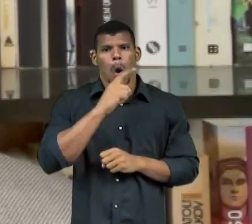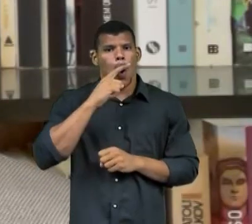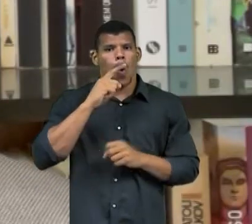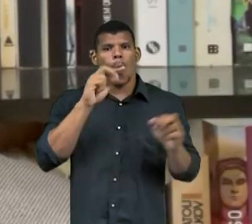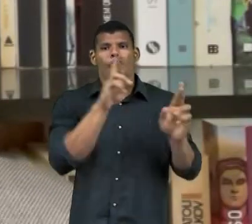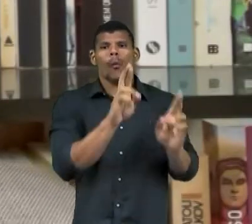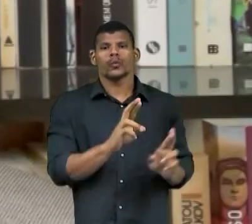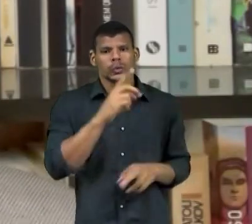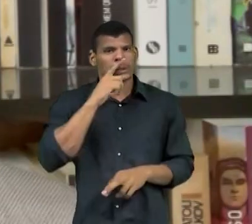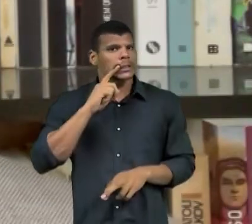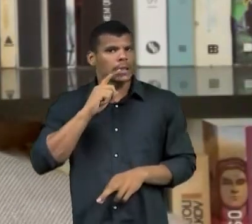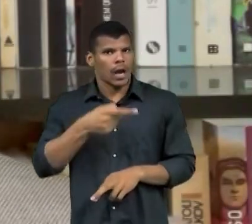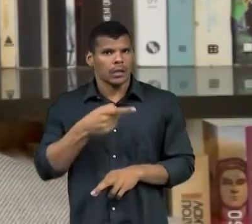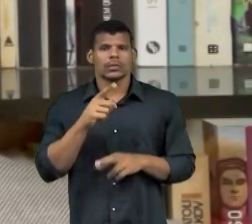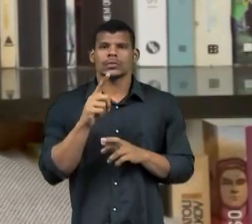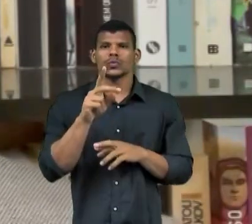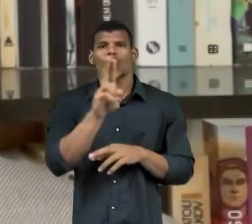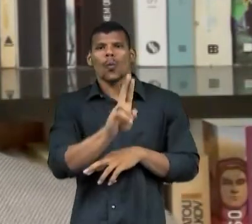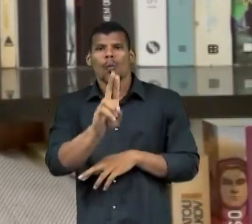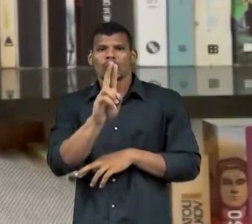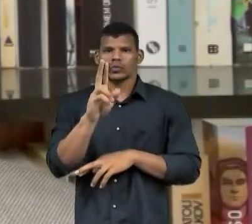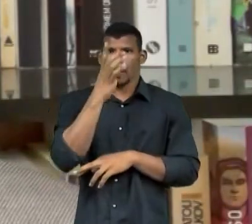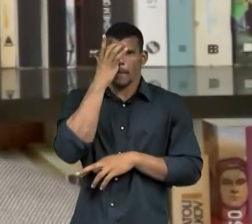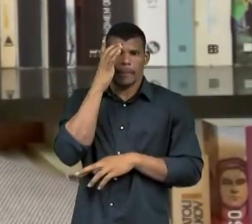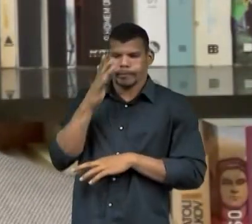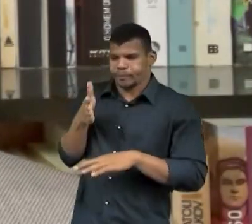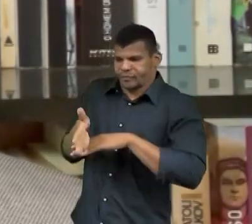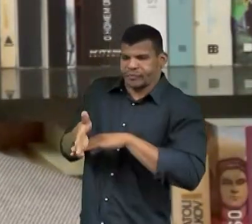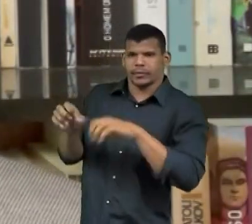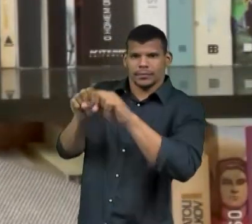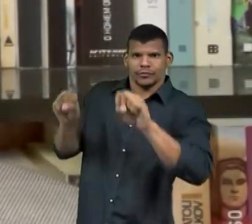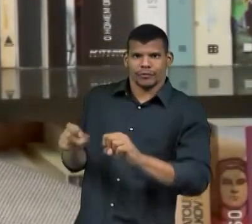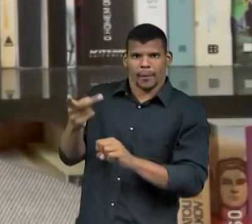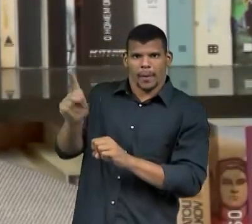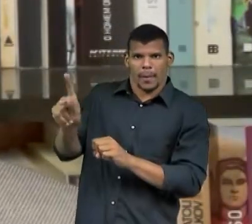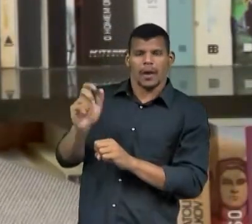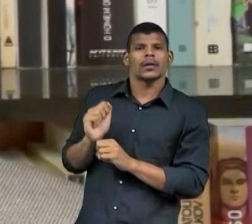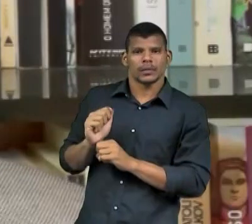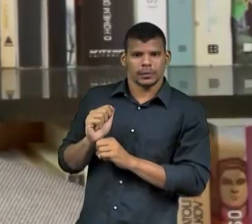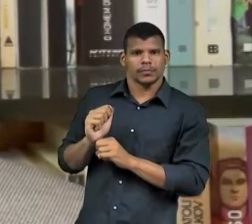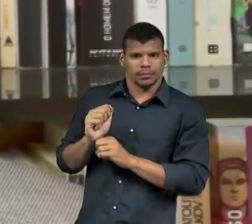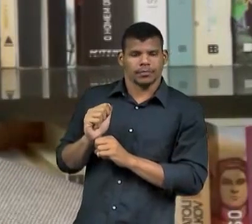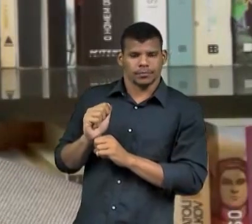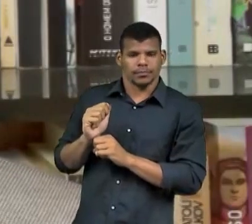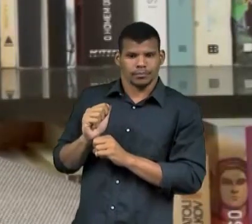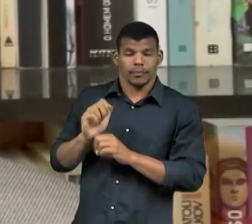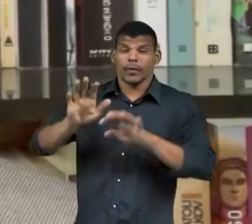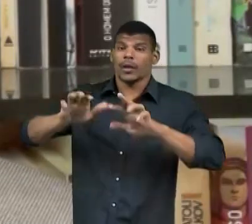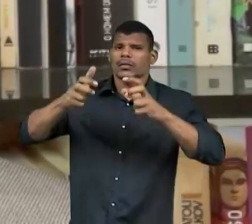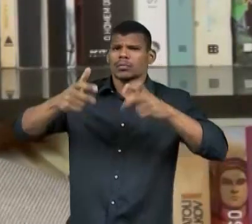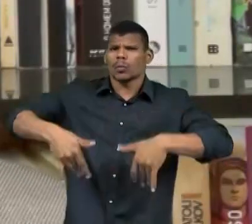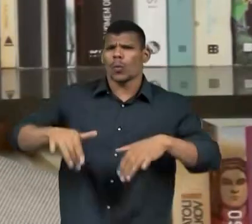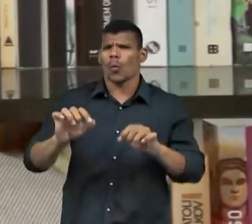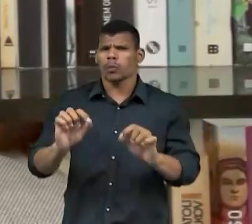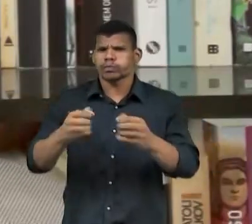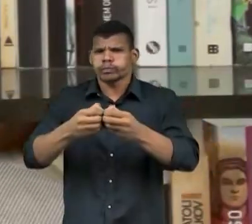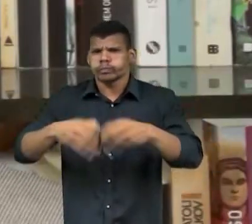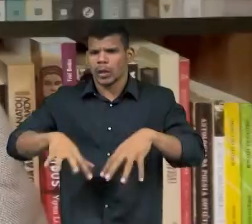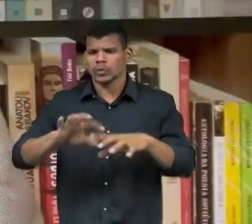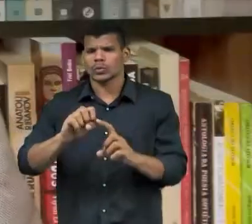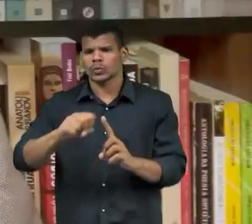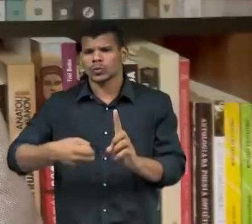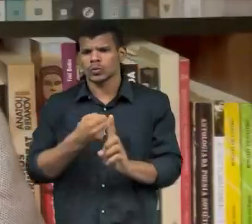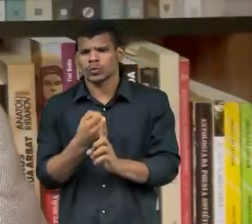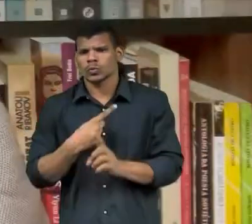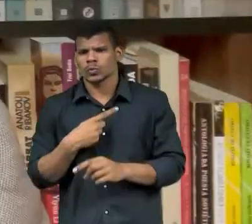professor de Direito Internacional, Marcelo Uchoa, explica os danos que estes ataques trazem para a sociedade em geral.